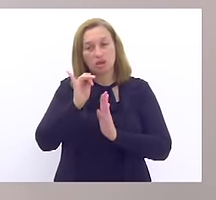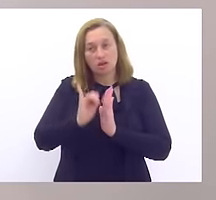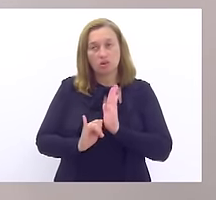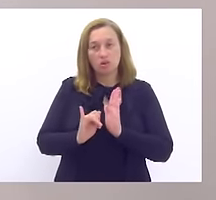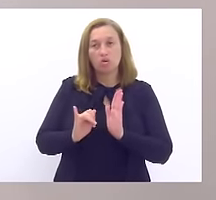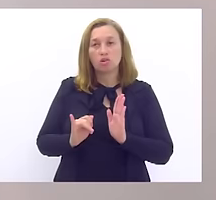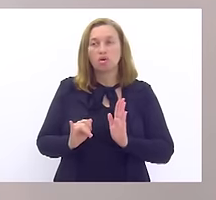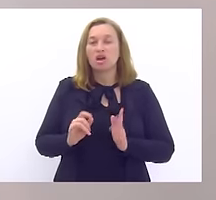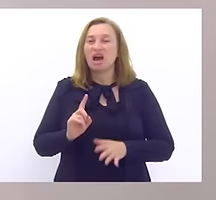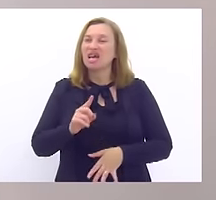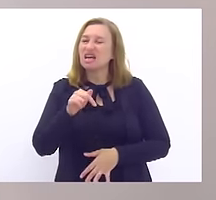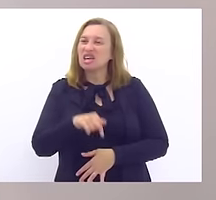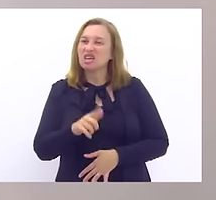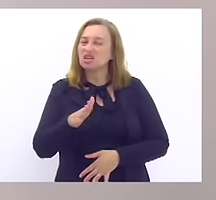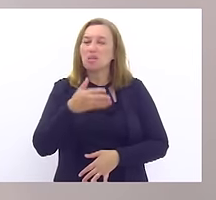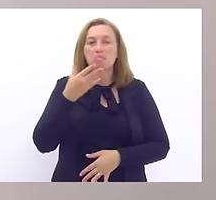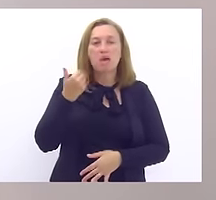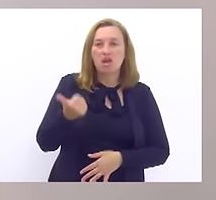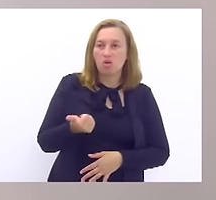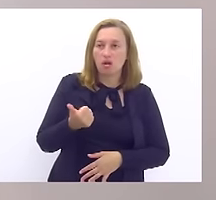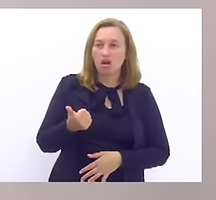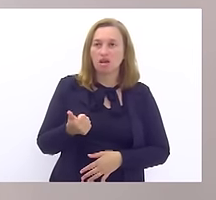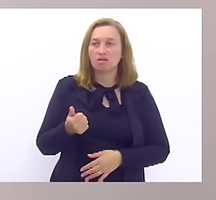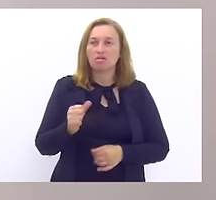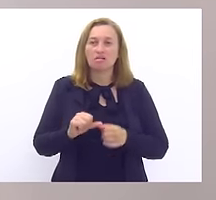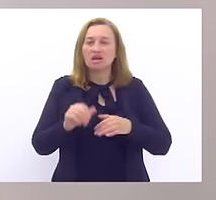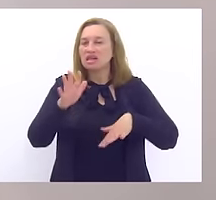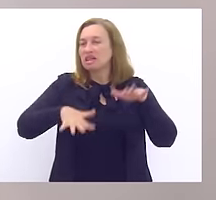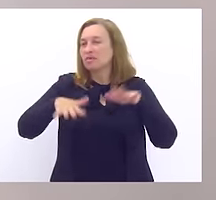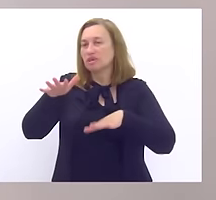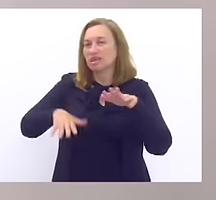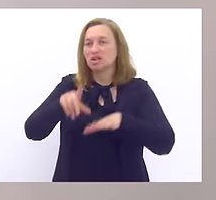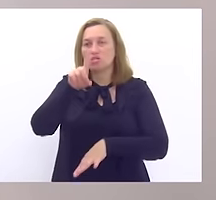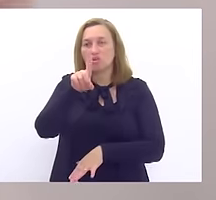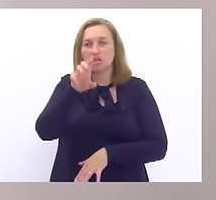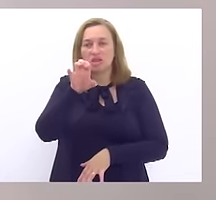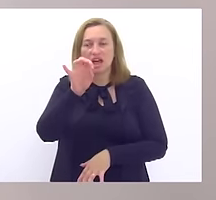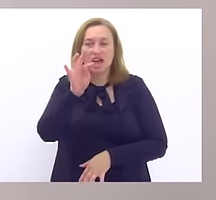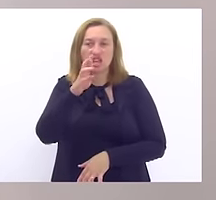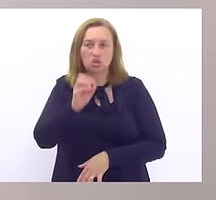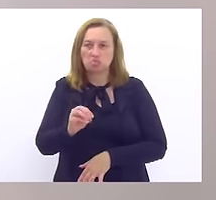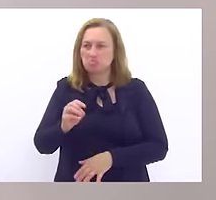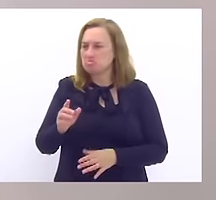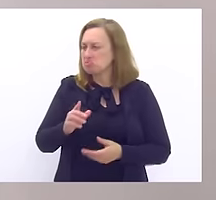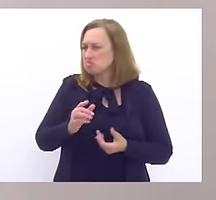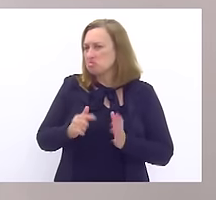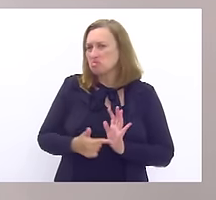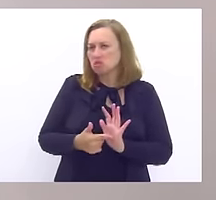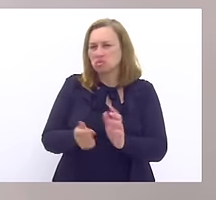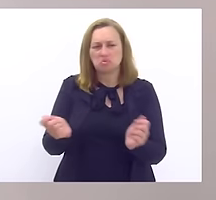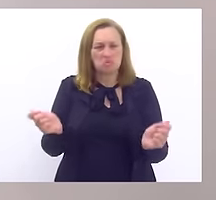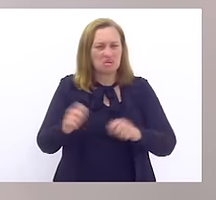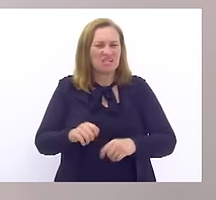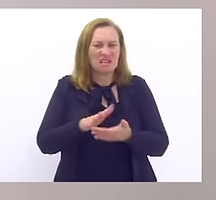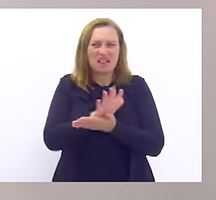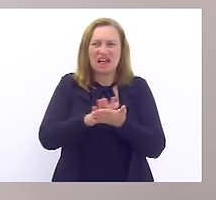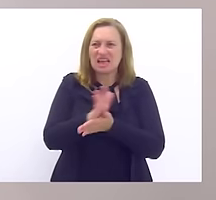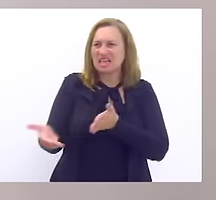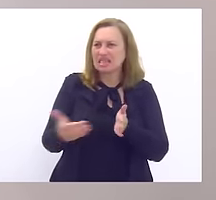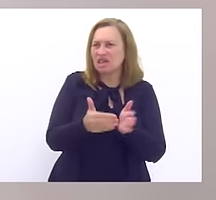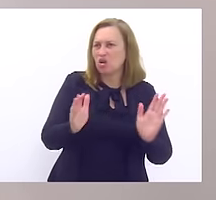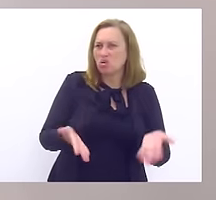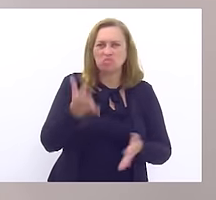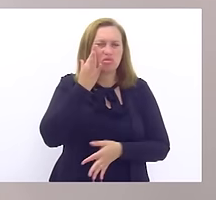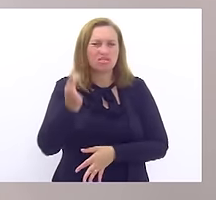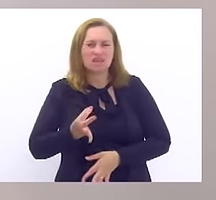quer aqui não é só melhorar porque isso a gente vai fazer independente do deto o deto não se mostrou competente para prestar um bom serviço até hoje aliás